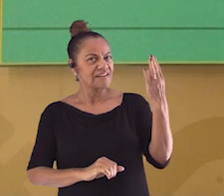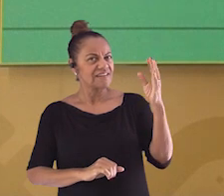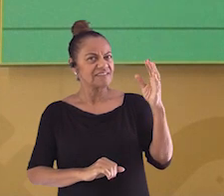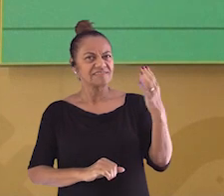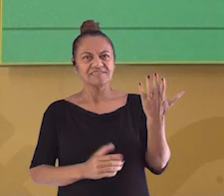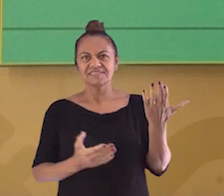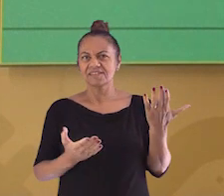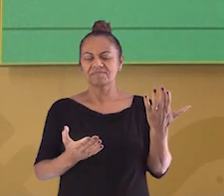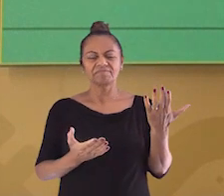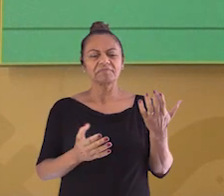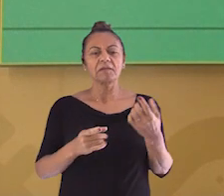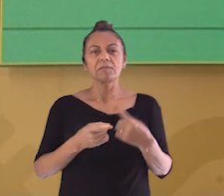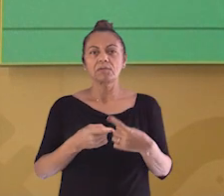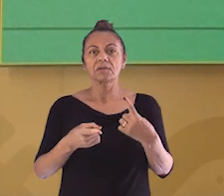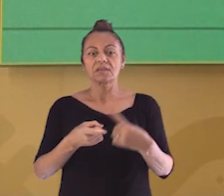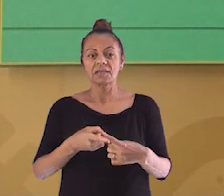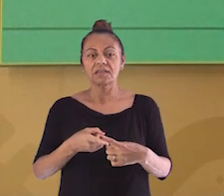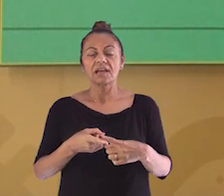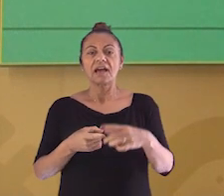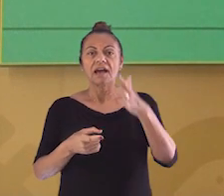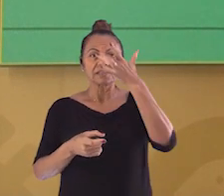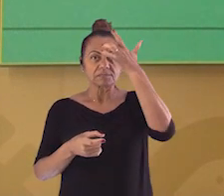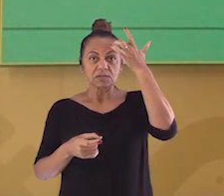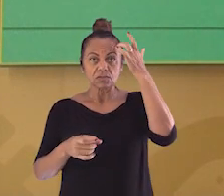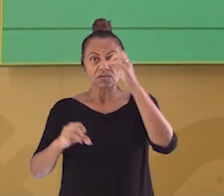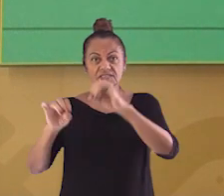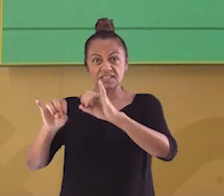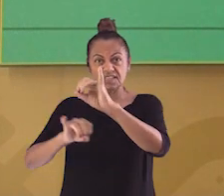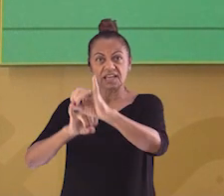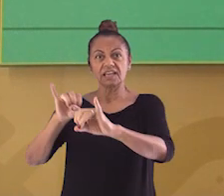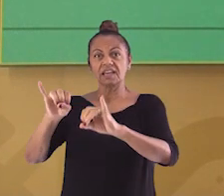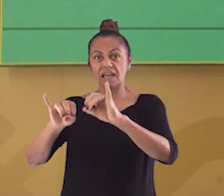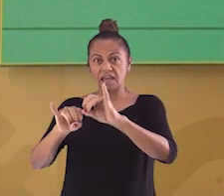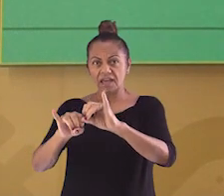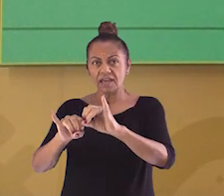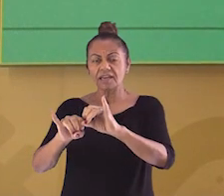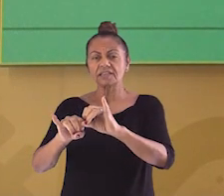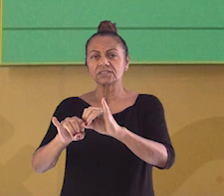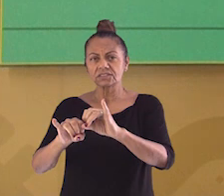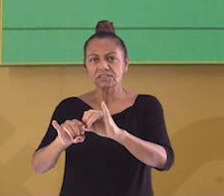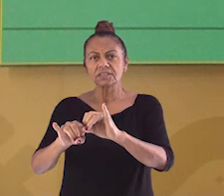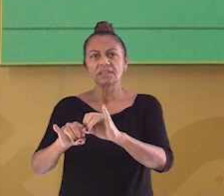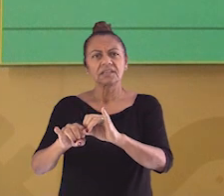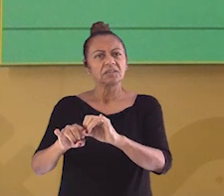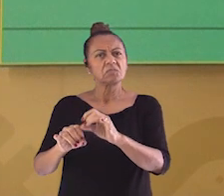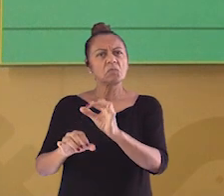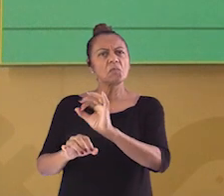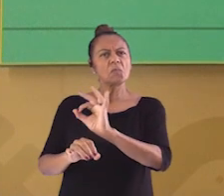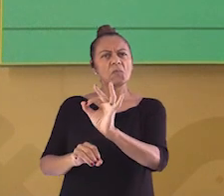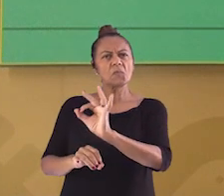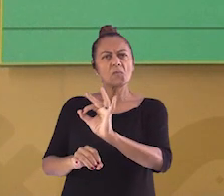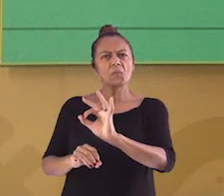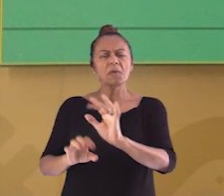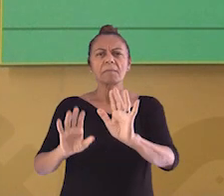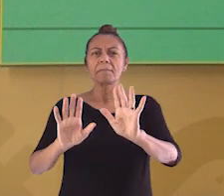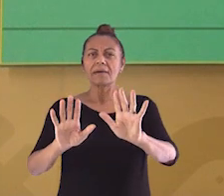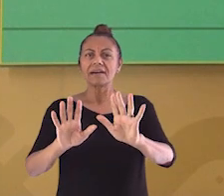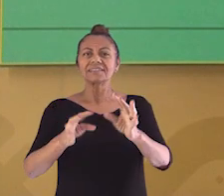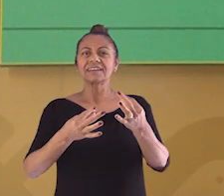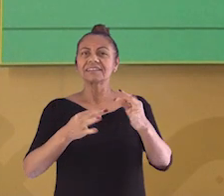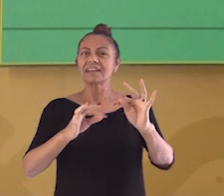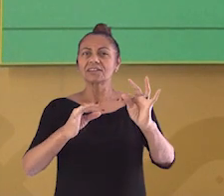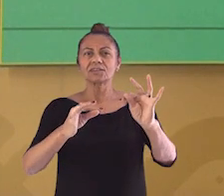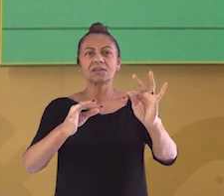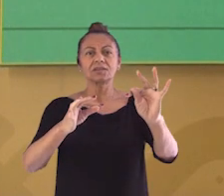falsa. Apesar das pessoas conseguirem viver sim sem internet, sem Wi-Fi na atualidade, a ausência dessa